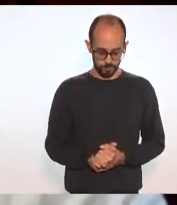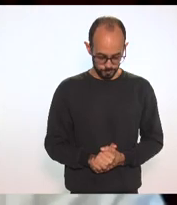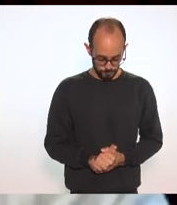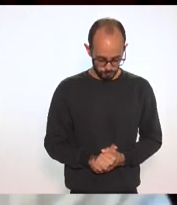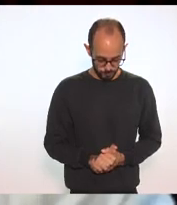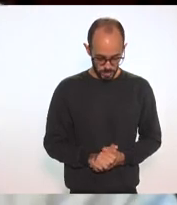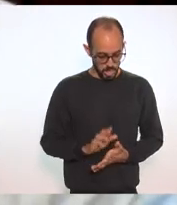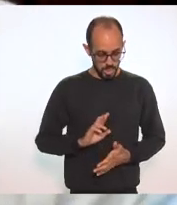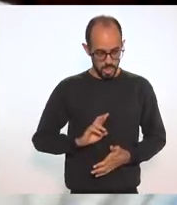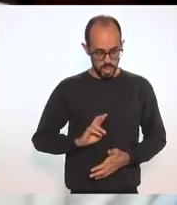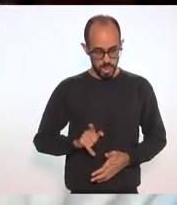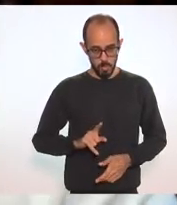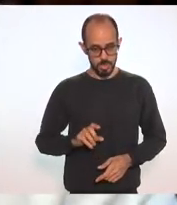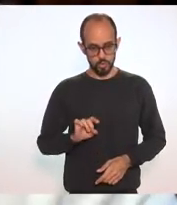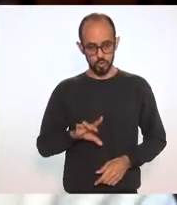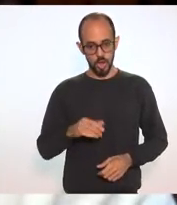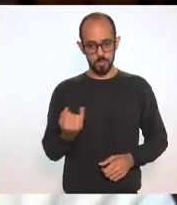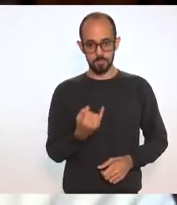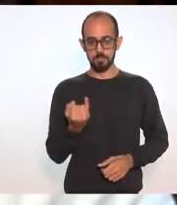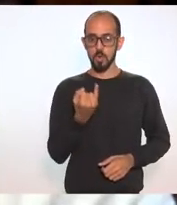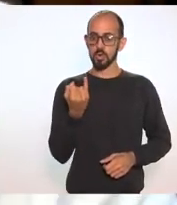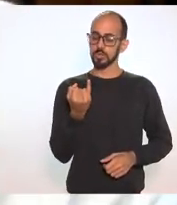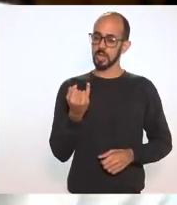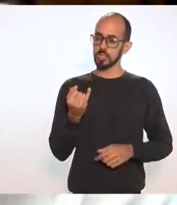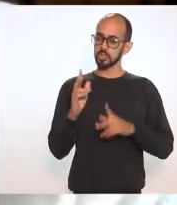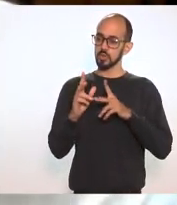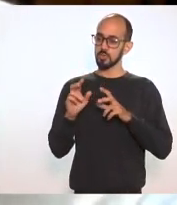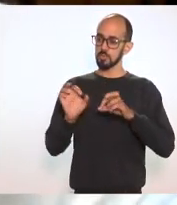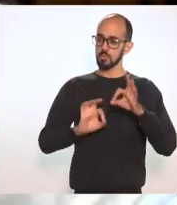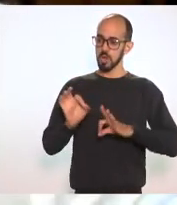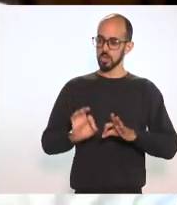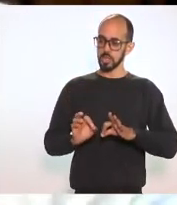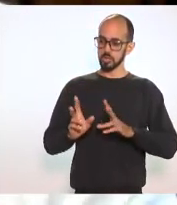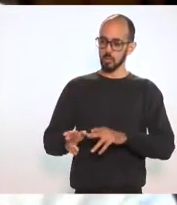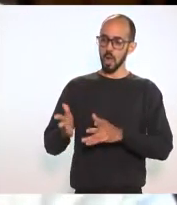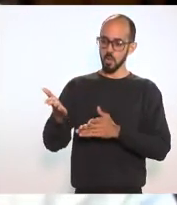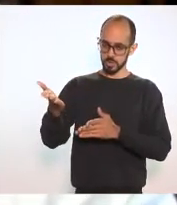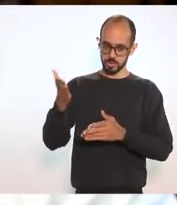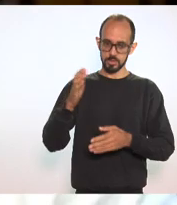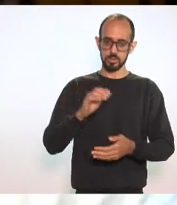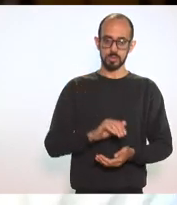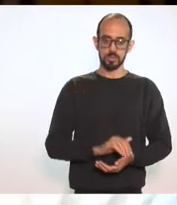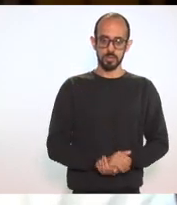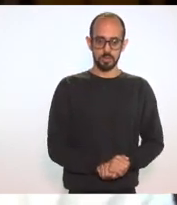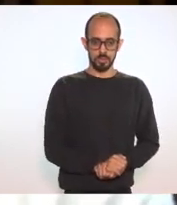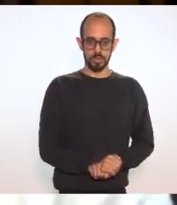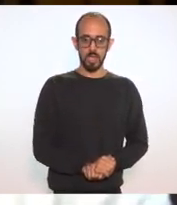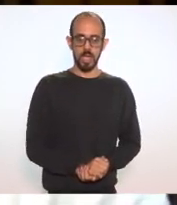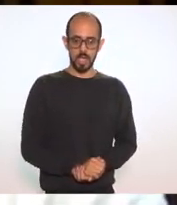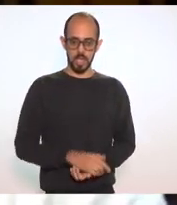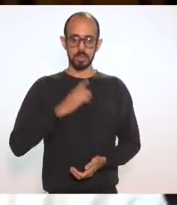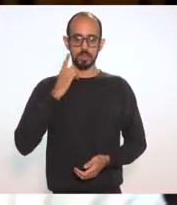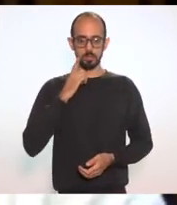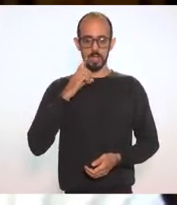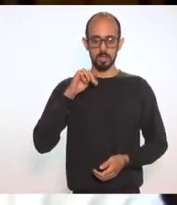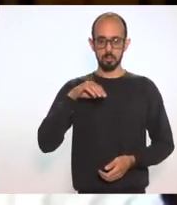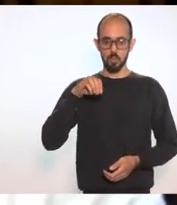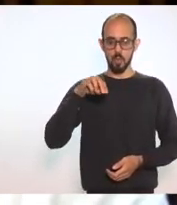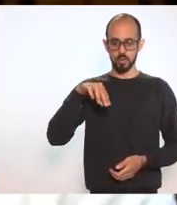não é só importante um projeto como esse, que é trazido aqui pela autora deputada